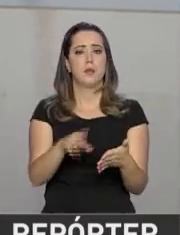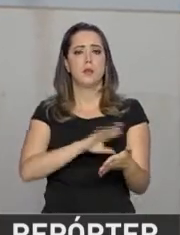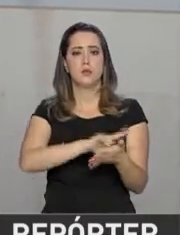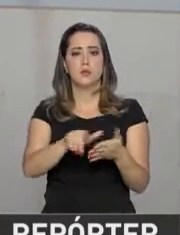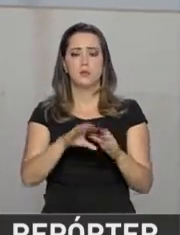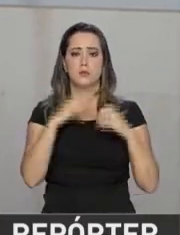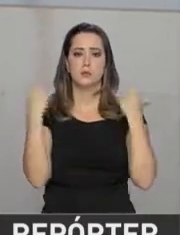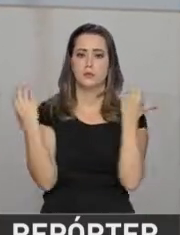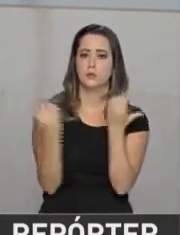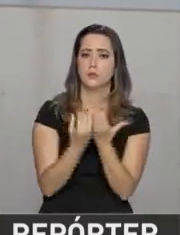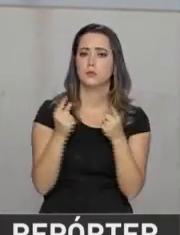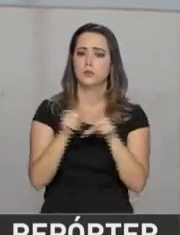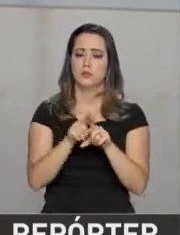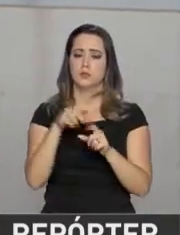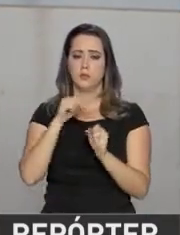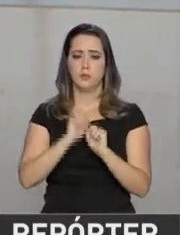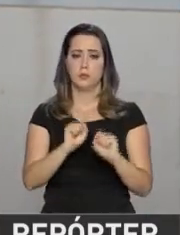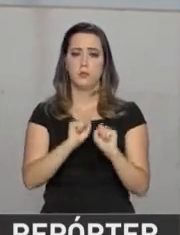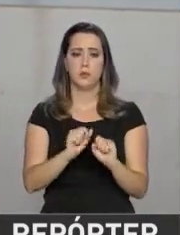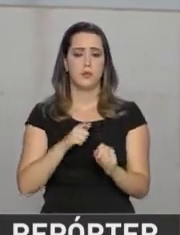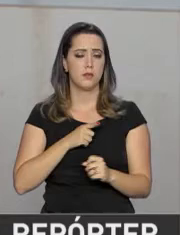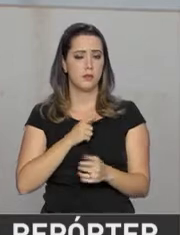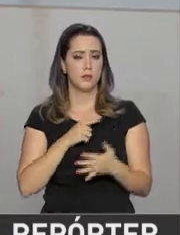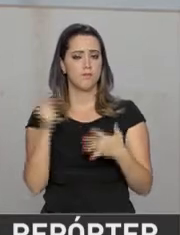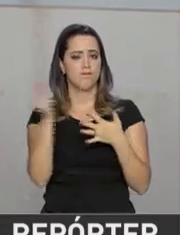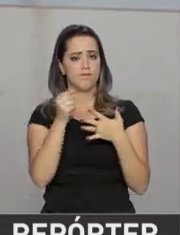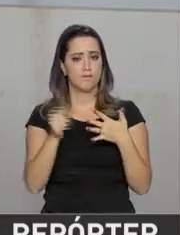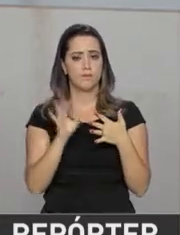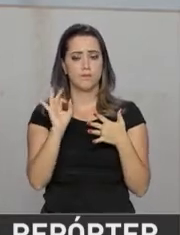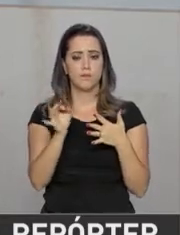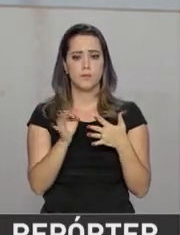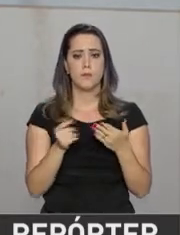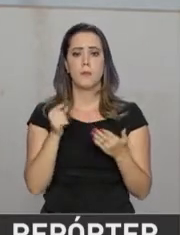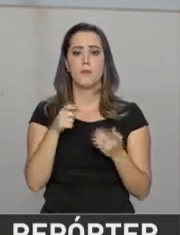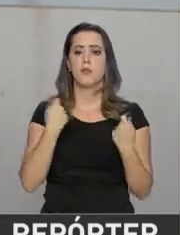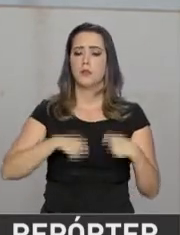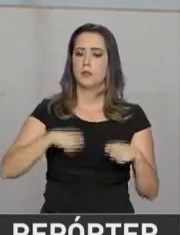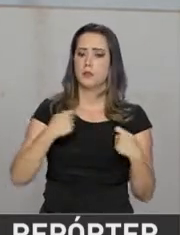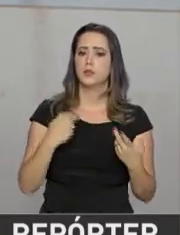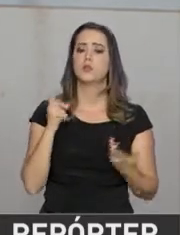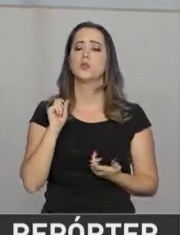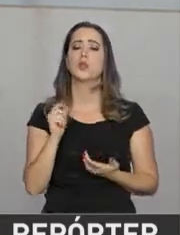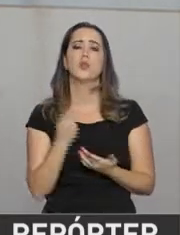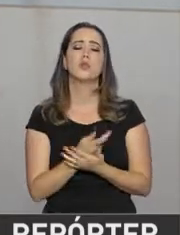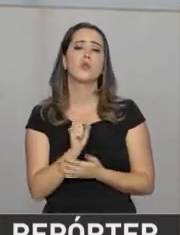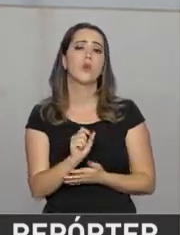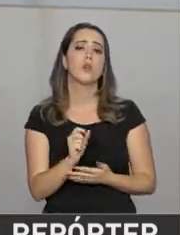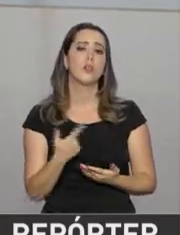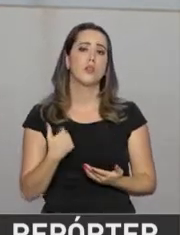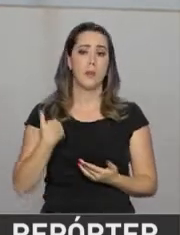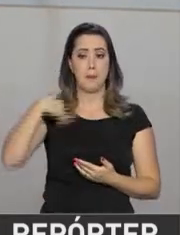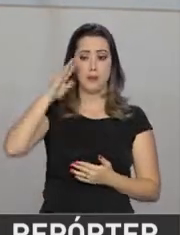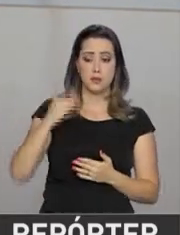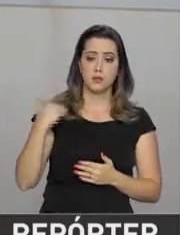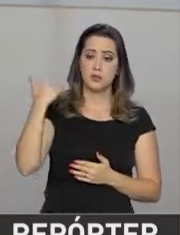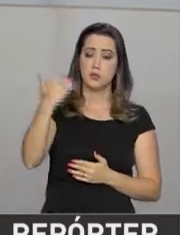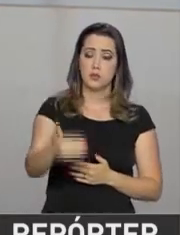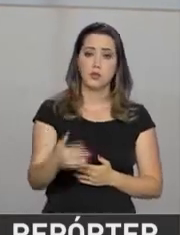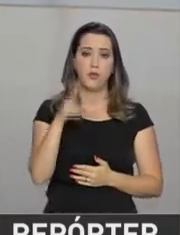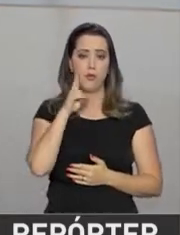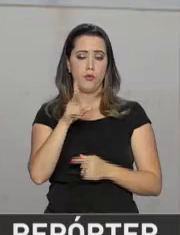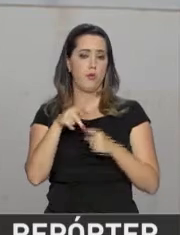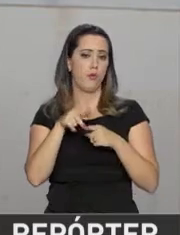para que a gente pudesse ter um formato ideal é necessariamente o que vai ocorrer nós vamos ter mais adiante a necessidade de